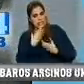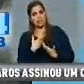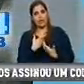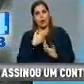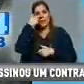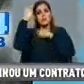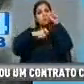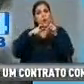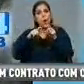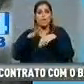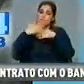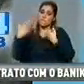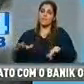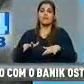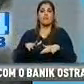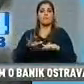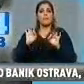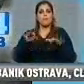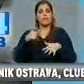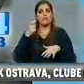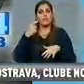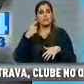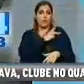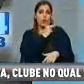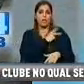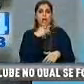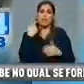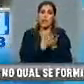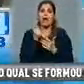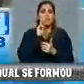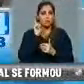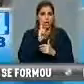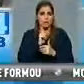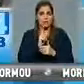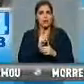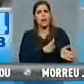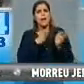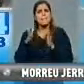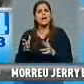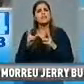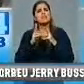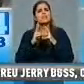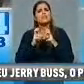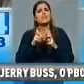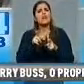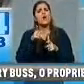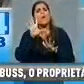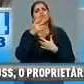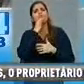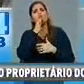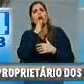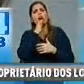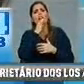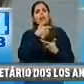universidades têm um papel muito importante ao nível regional. E também é importante na parte da investigação. Quando diz levar os graduados para as empresas, está a falar de